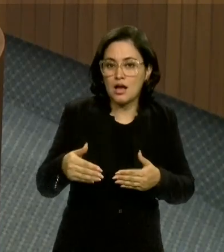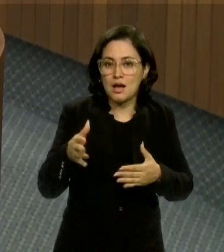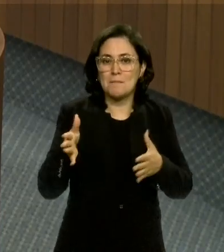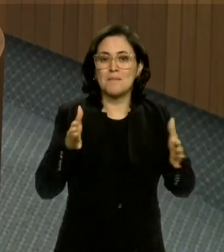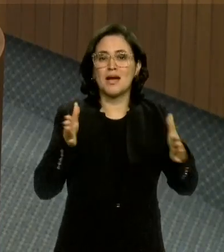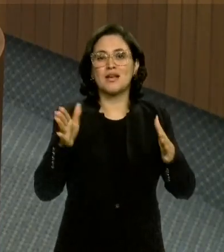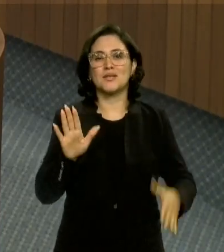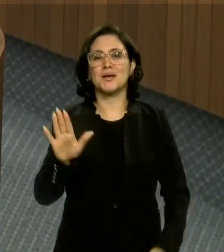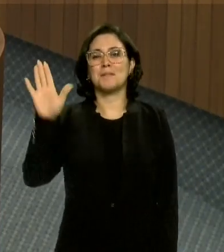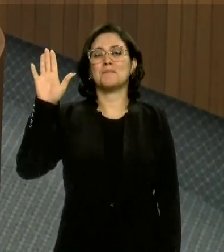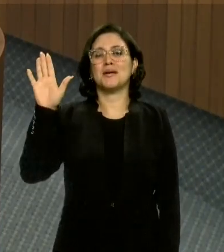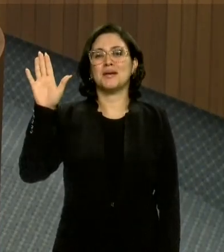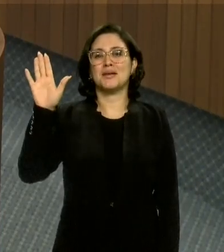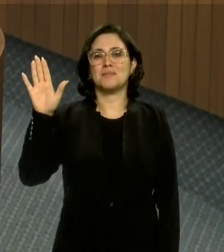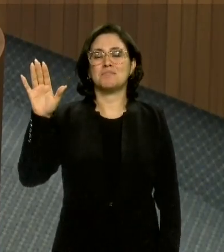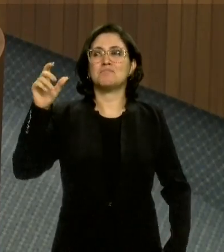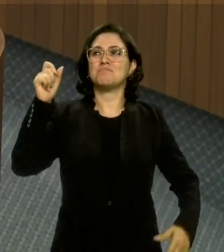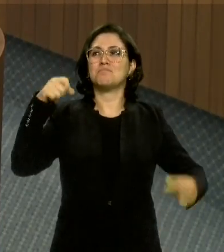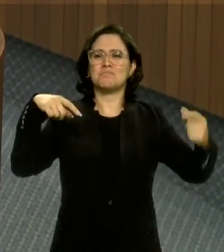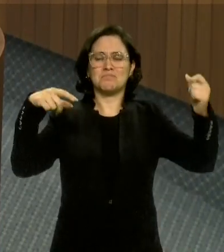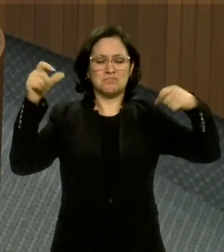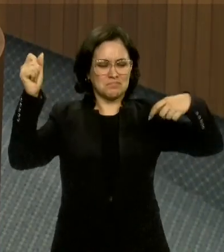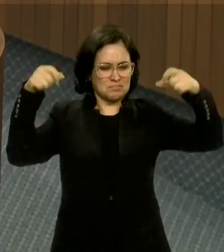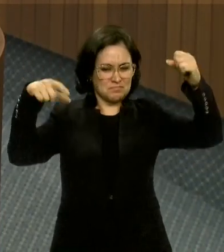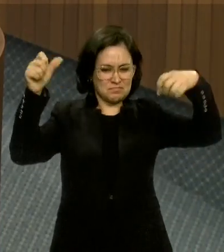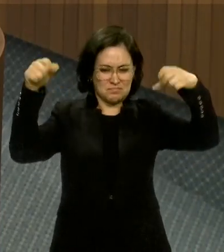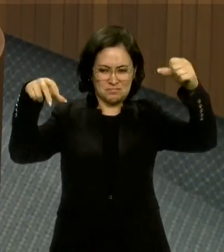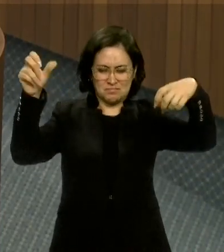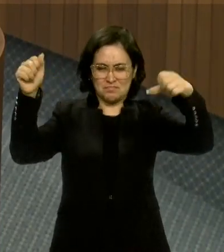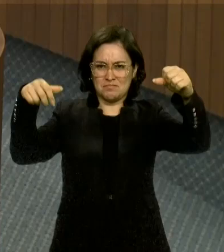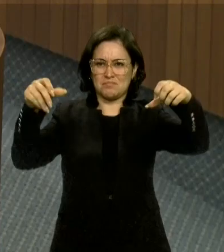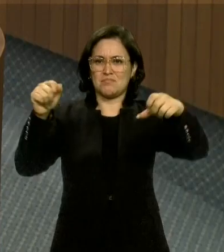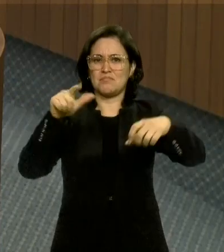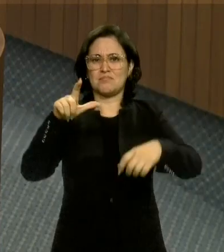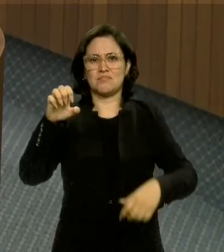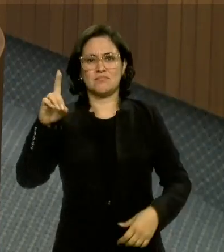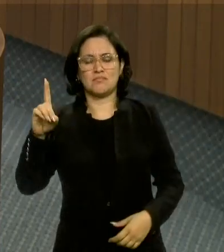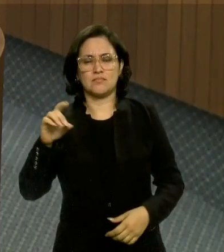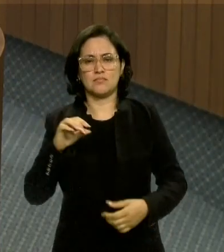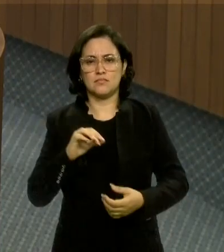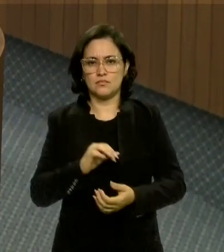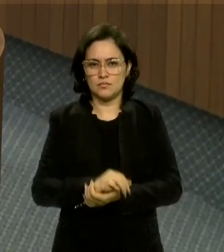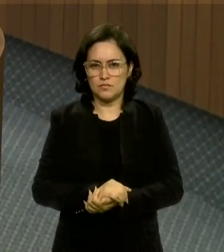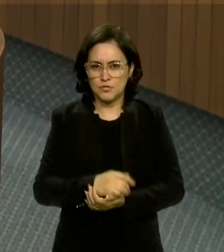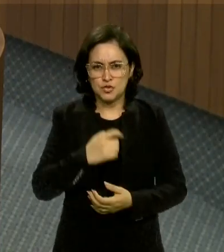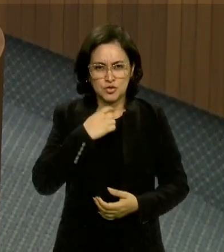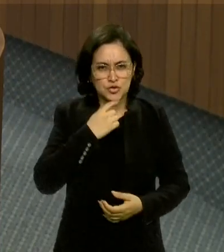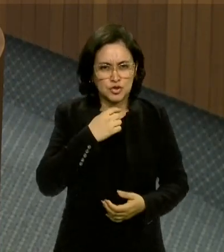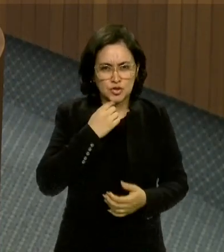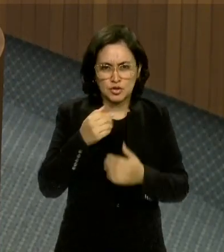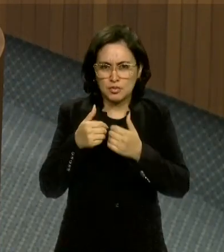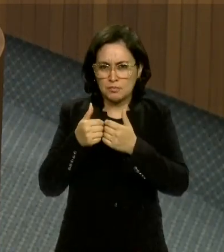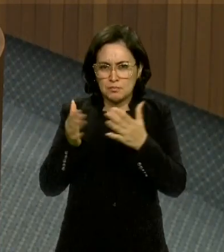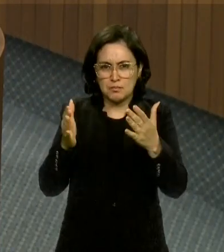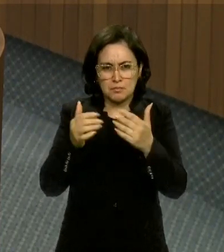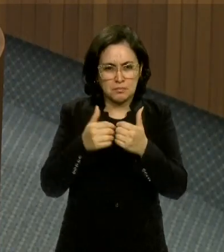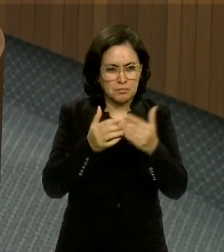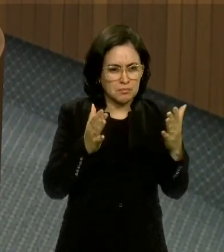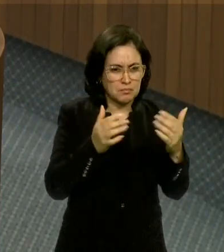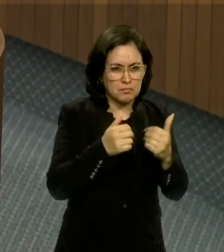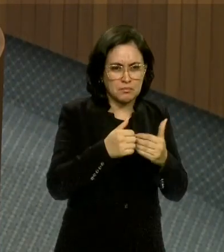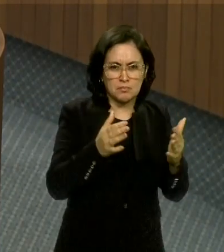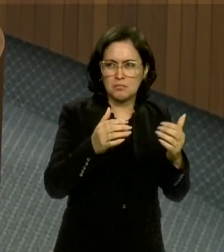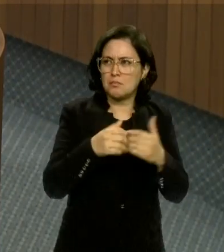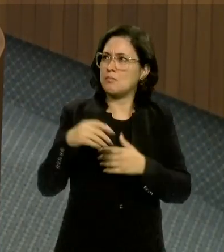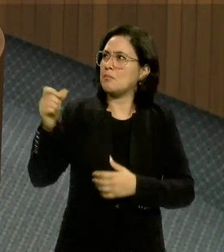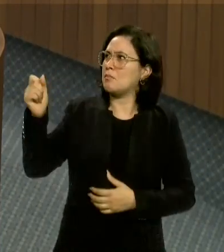eleição, iluminação de LED nos bairros, ninguém vai iluminar, ninguém vai inaugurar lâmpada, gente.